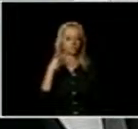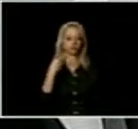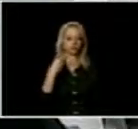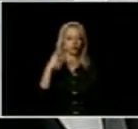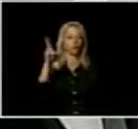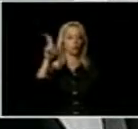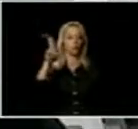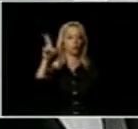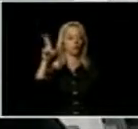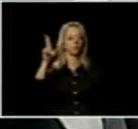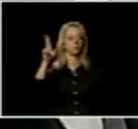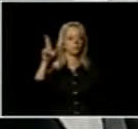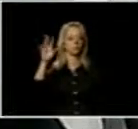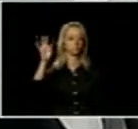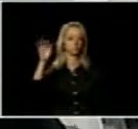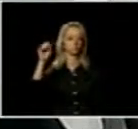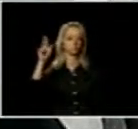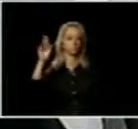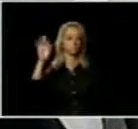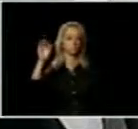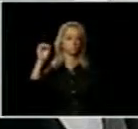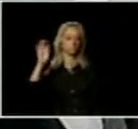Taubaté.